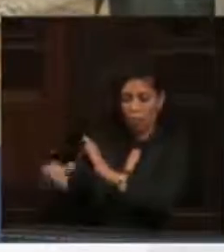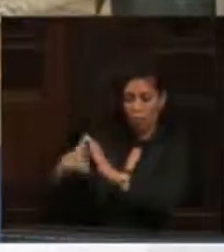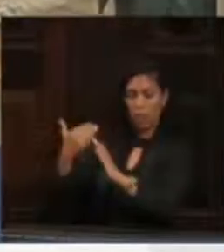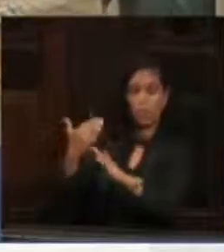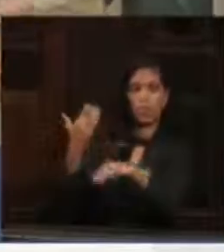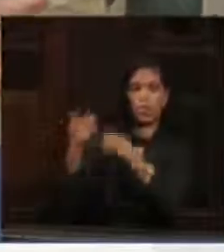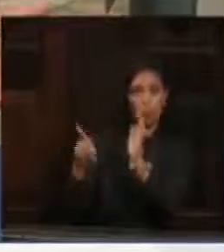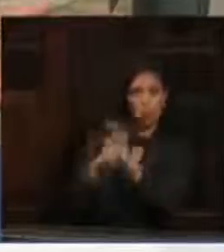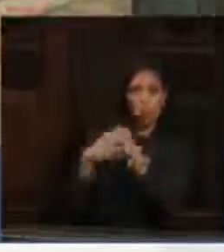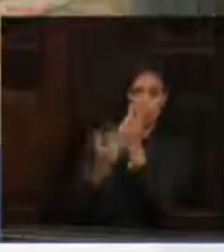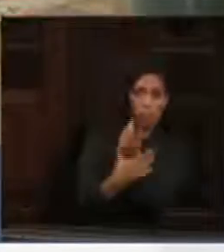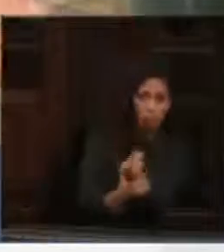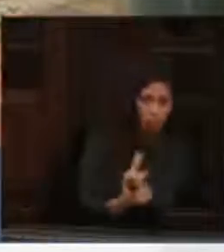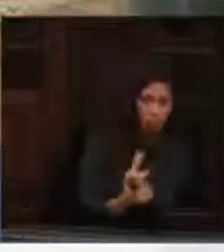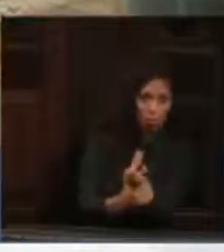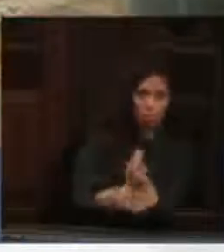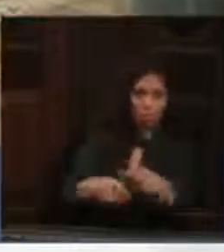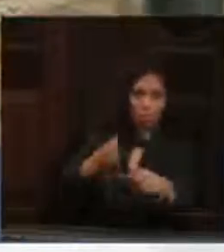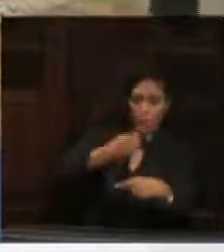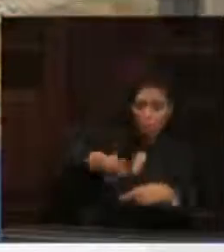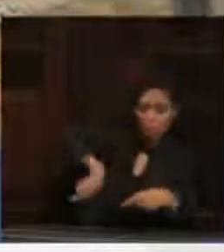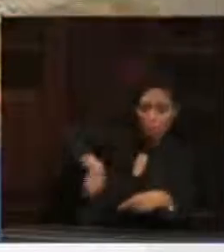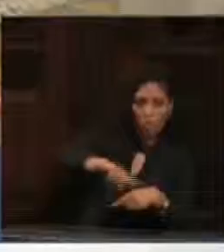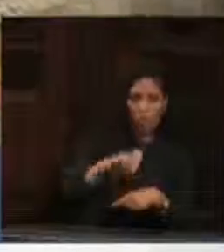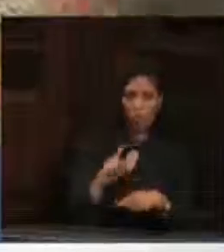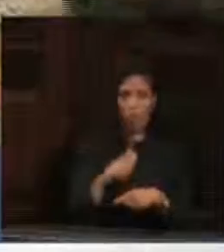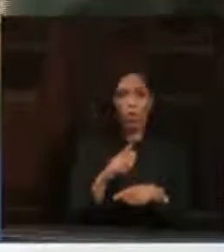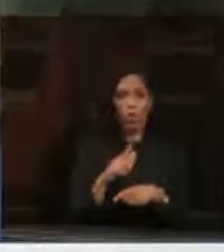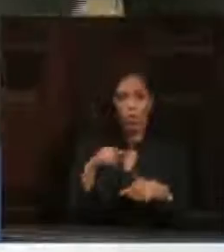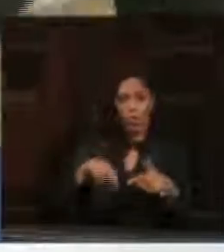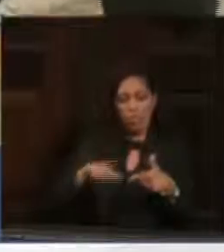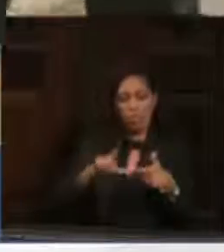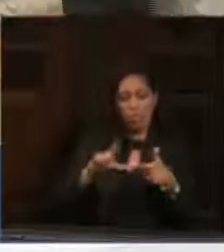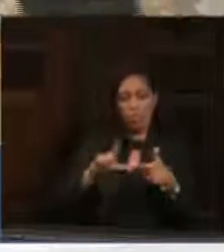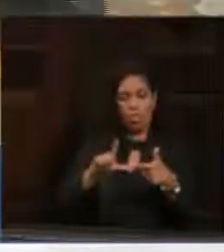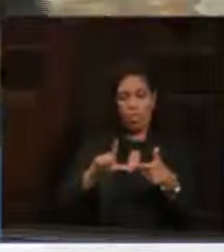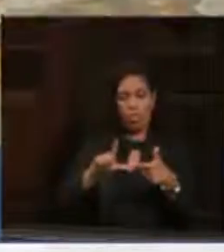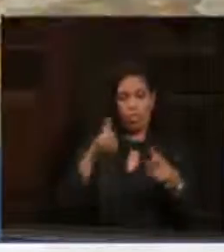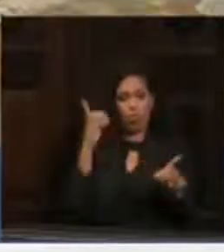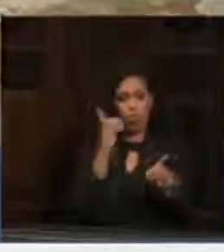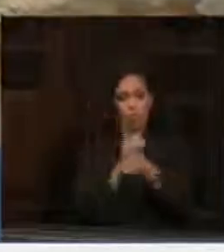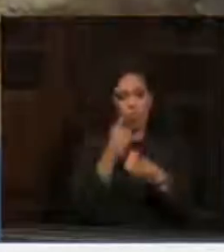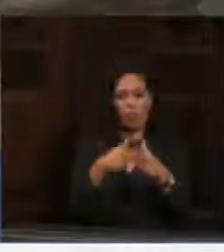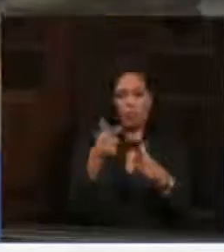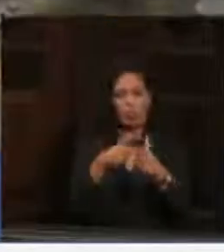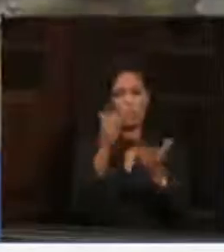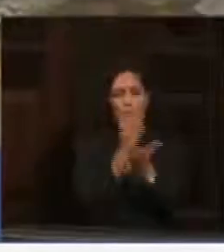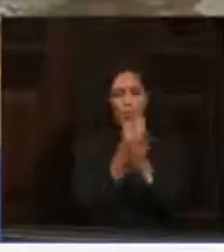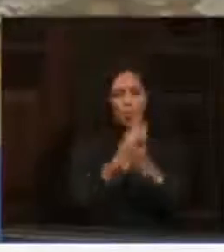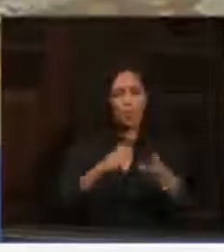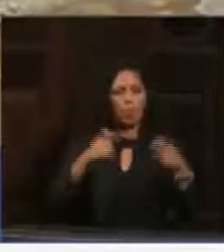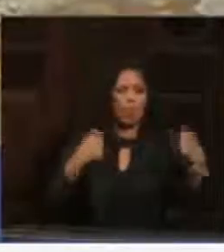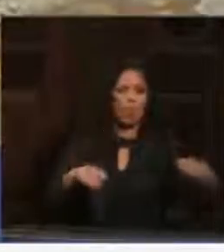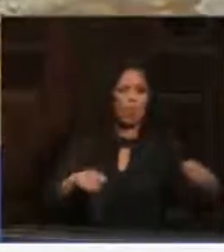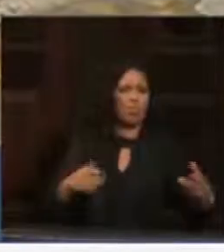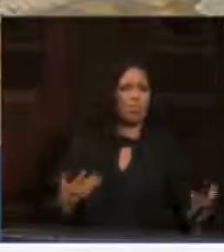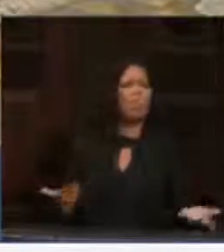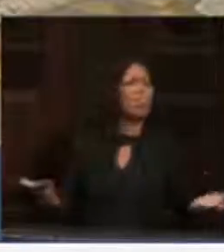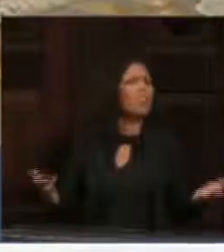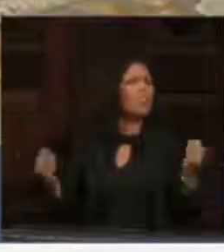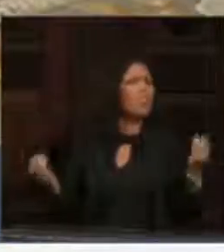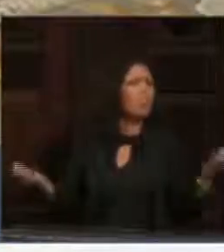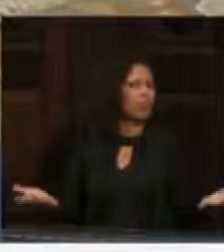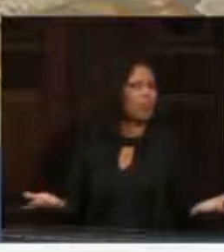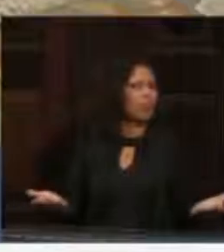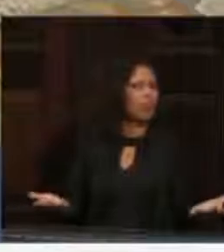Pública e nós é que temos que encontrar a solução. Então, só para corroborar a fala de Vossa Excelência, no sentido